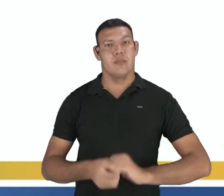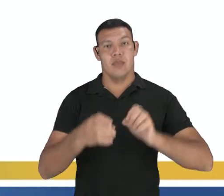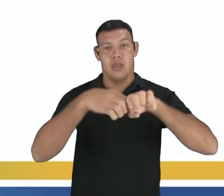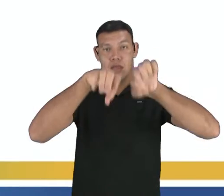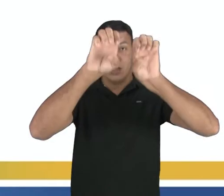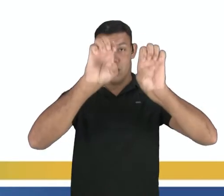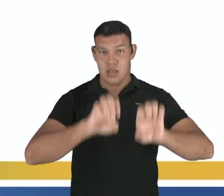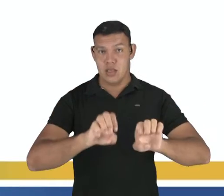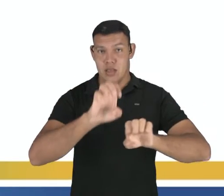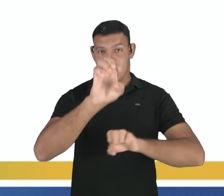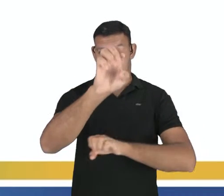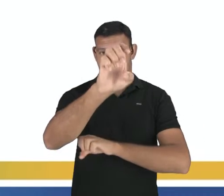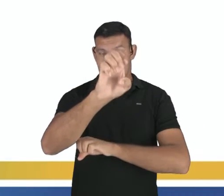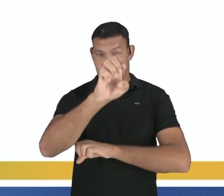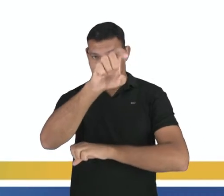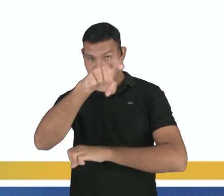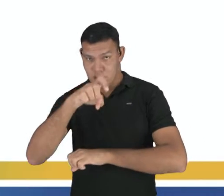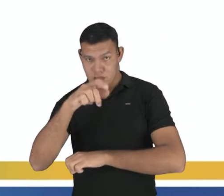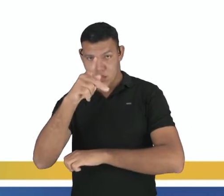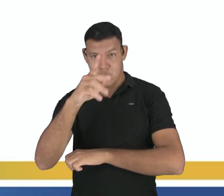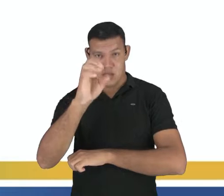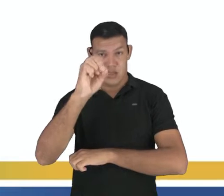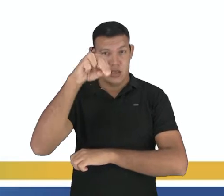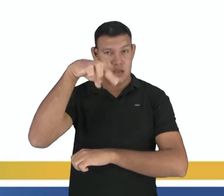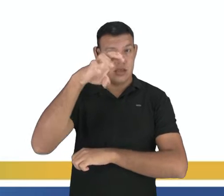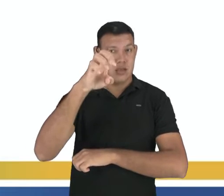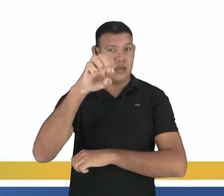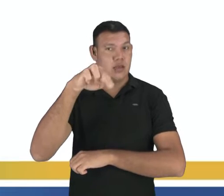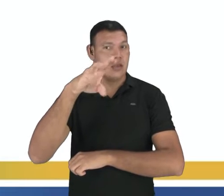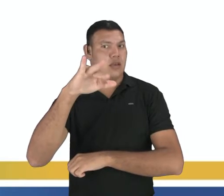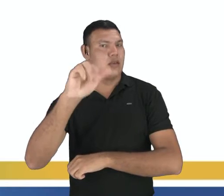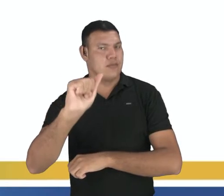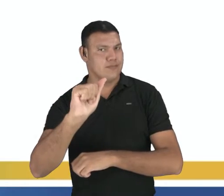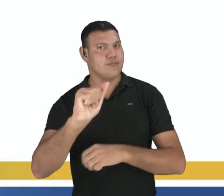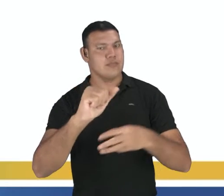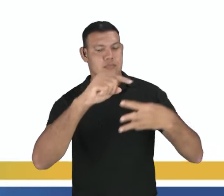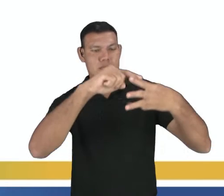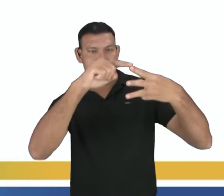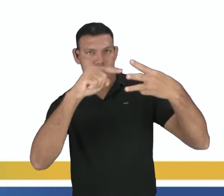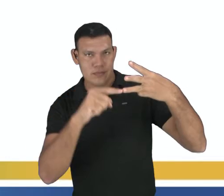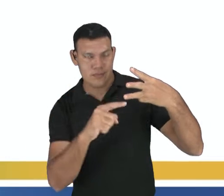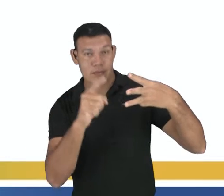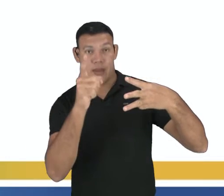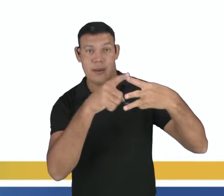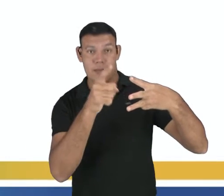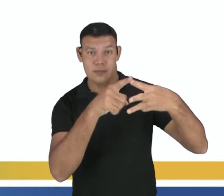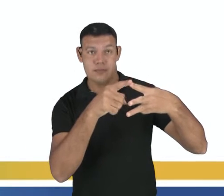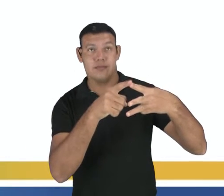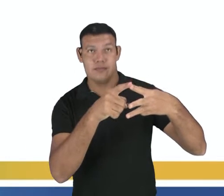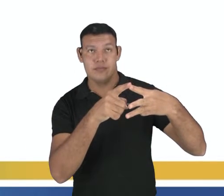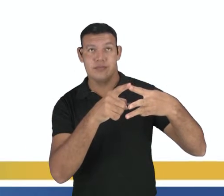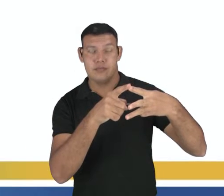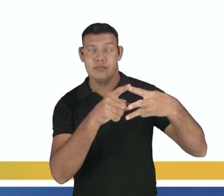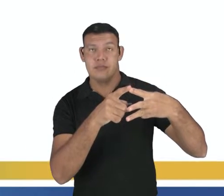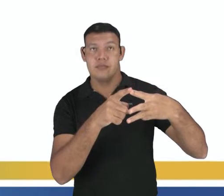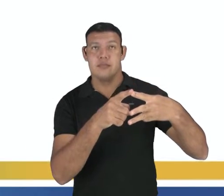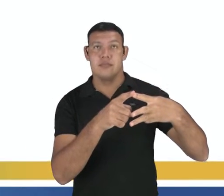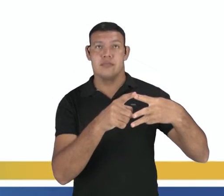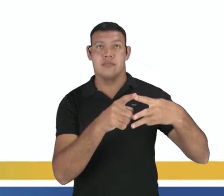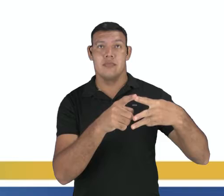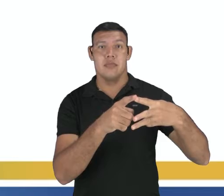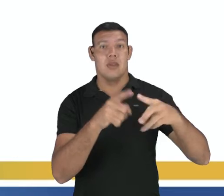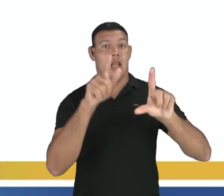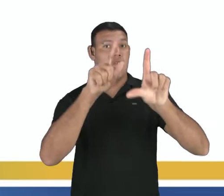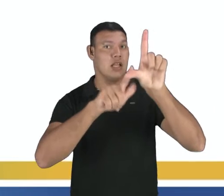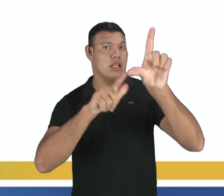Equação exponencial nós vamos defini-la em três partes. Primeiro, pelo menos uma incógnita,